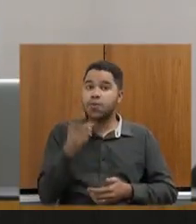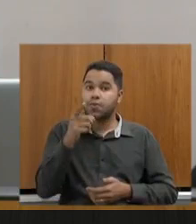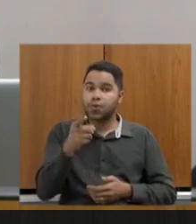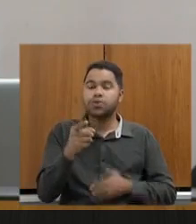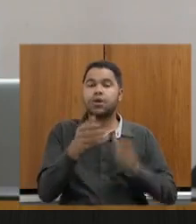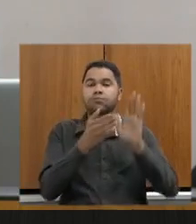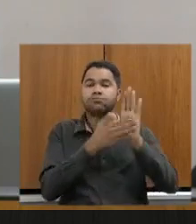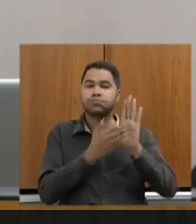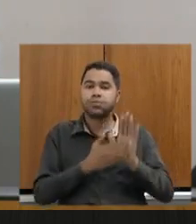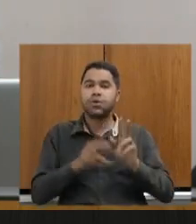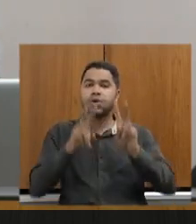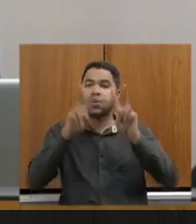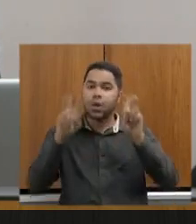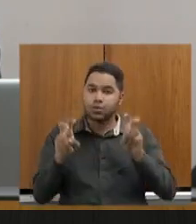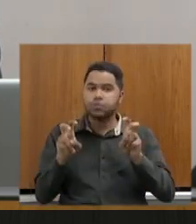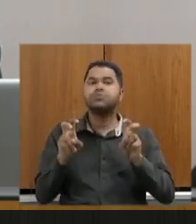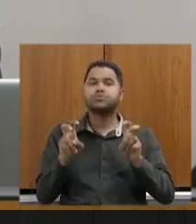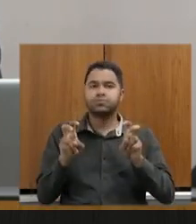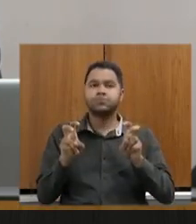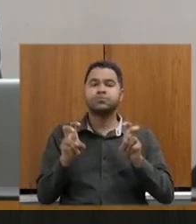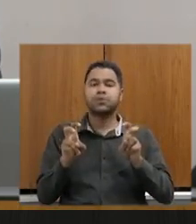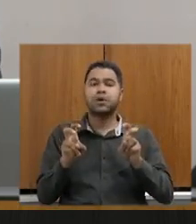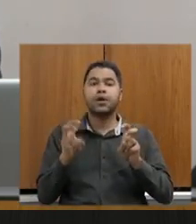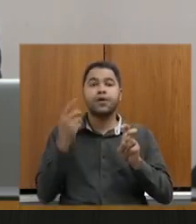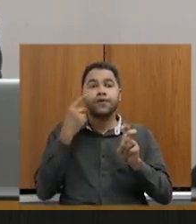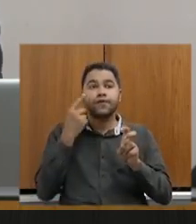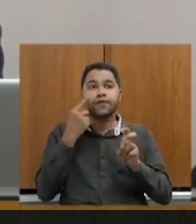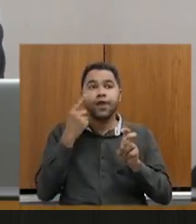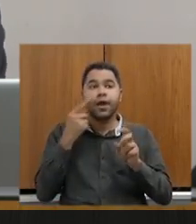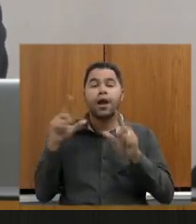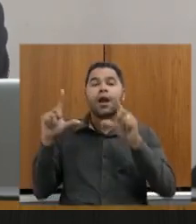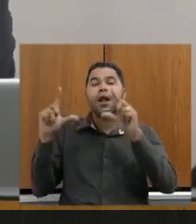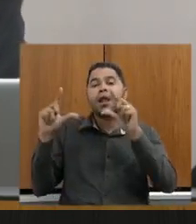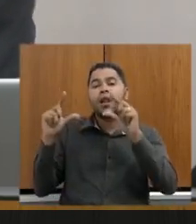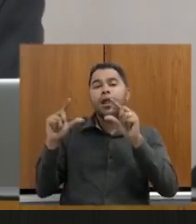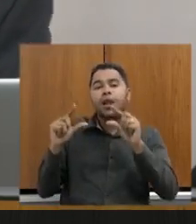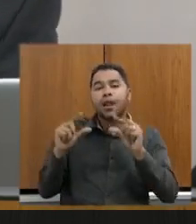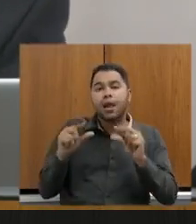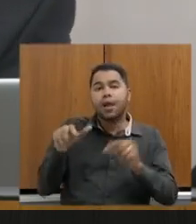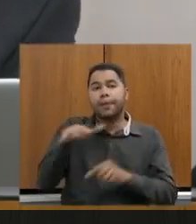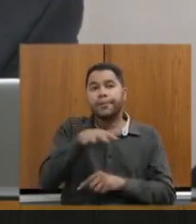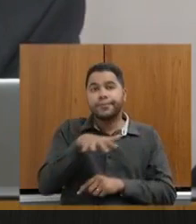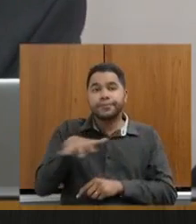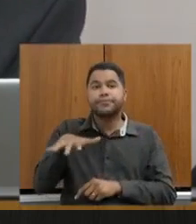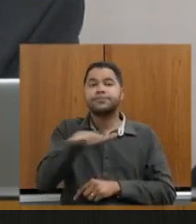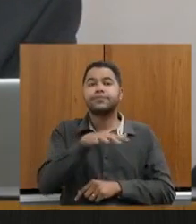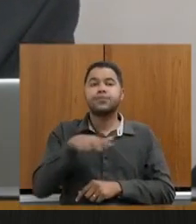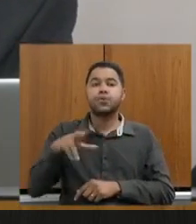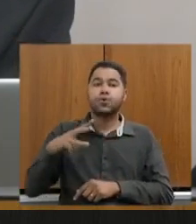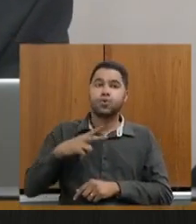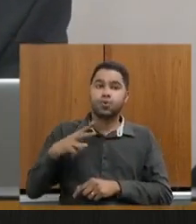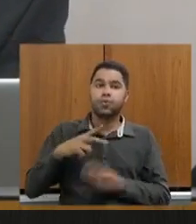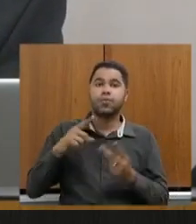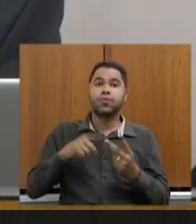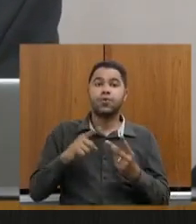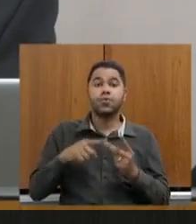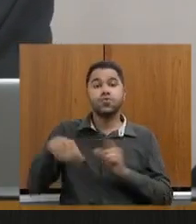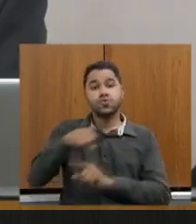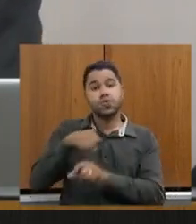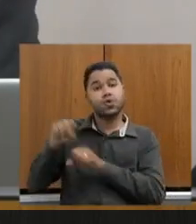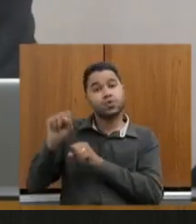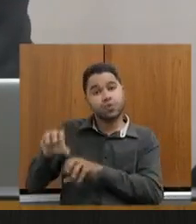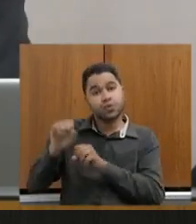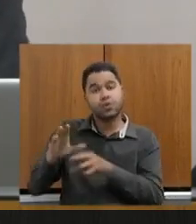tratasse assunto internamente buscar se reduziu os espaços do do privado no